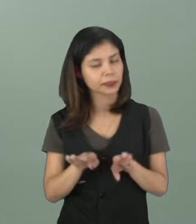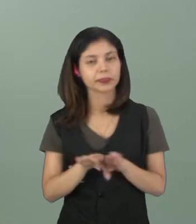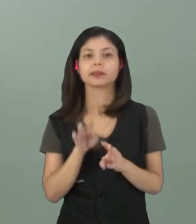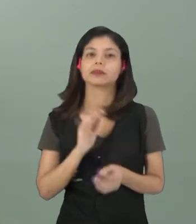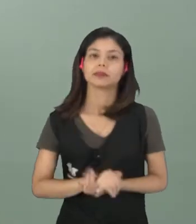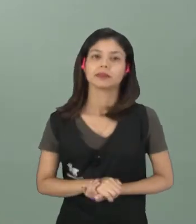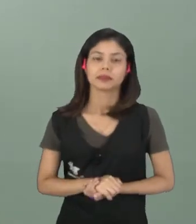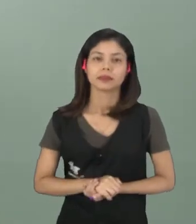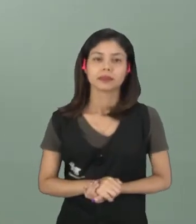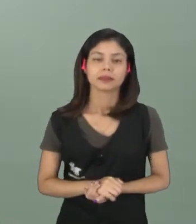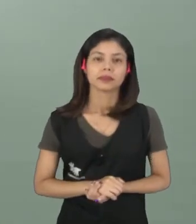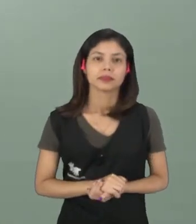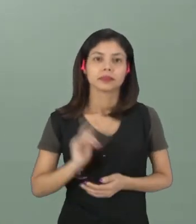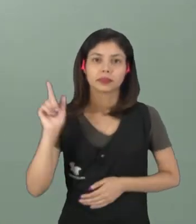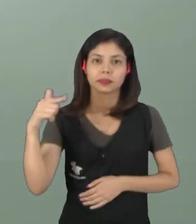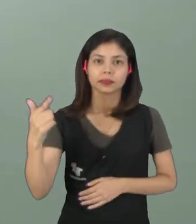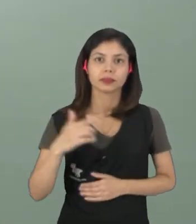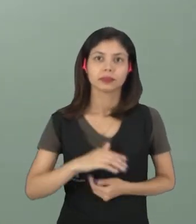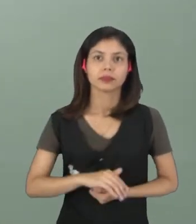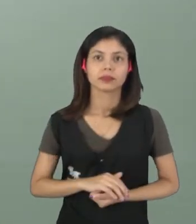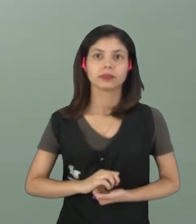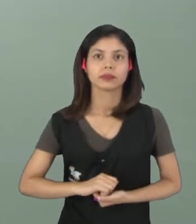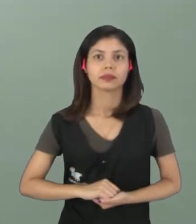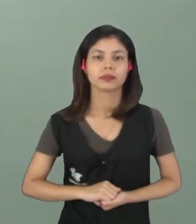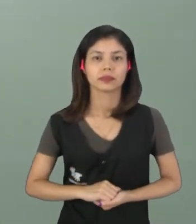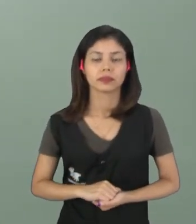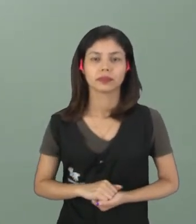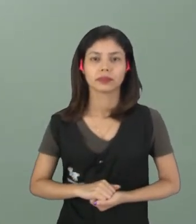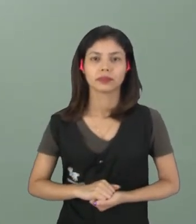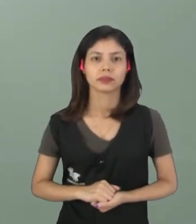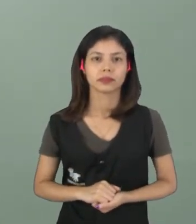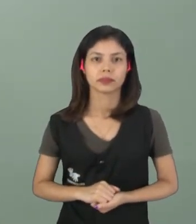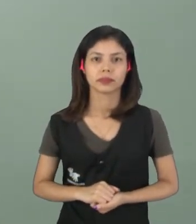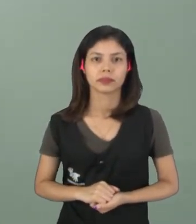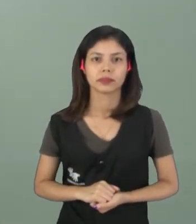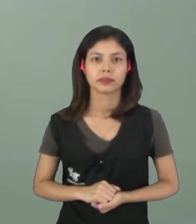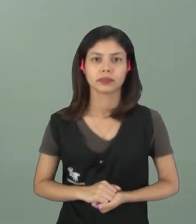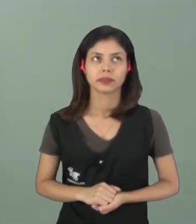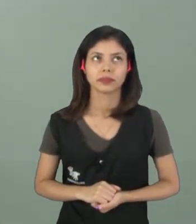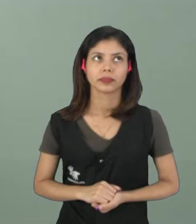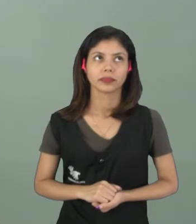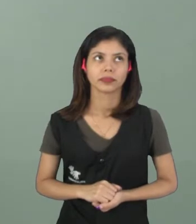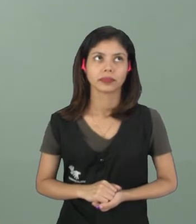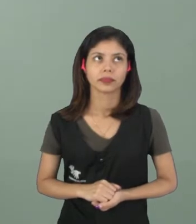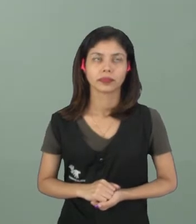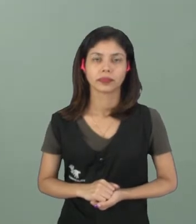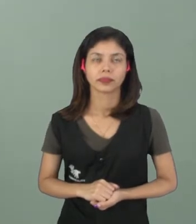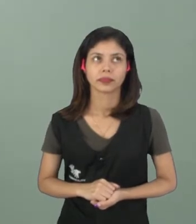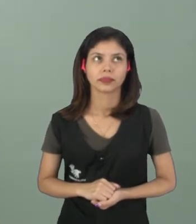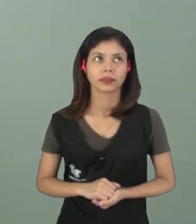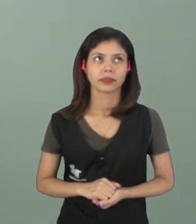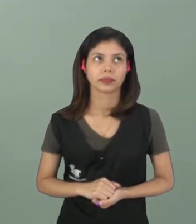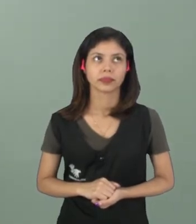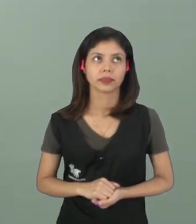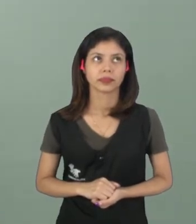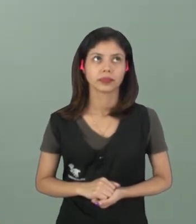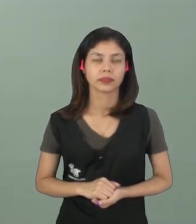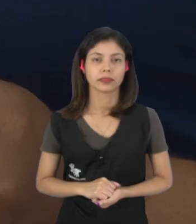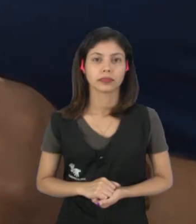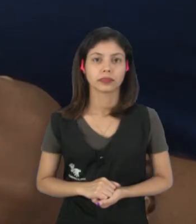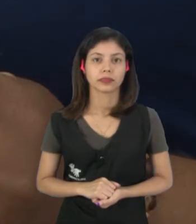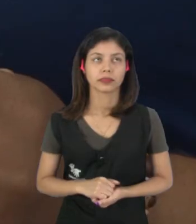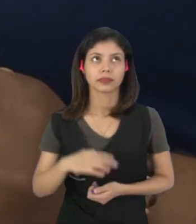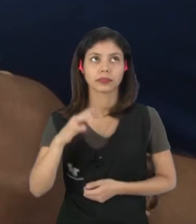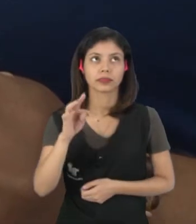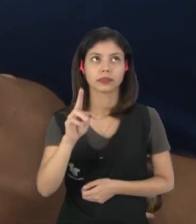também vamos pegar outro eu tirei esse daqui ó o